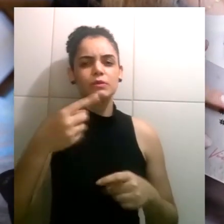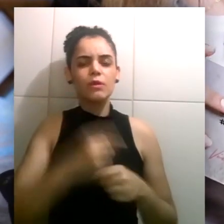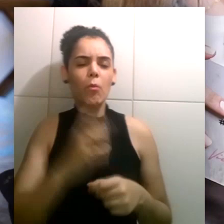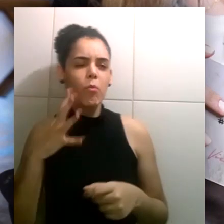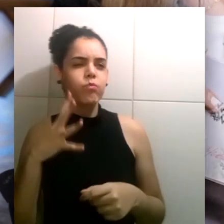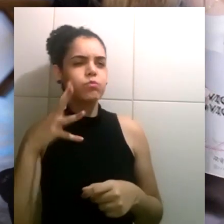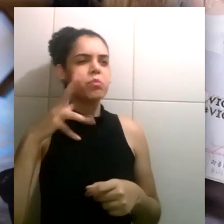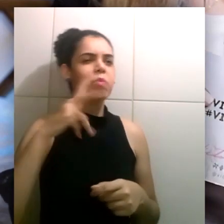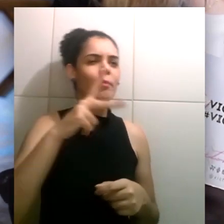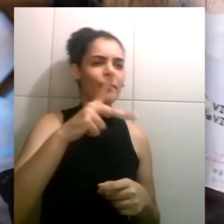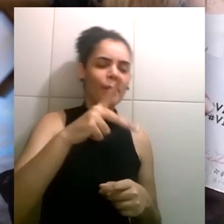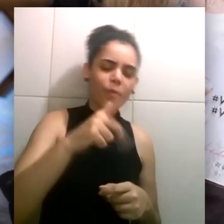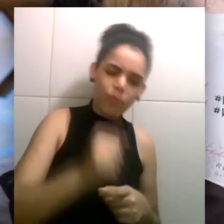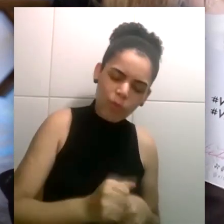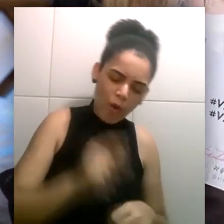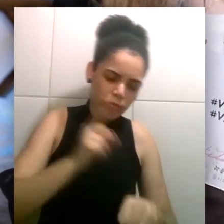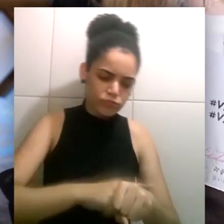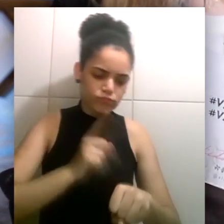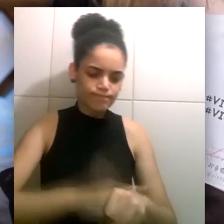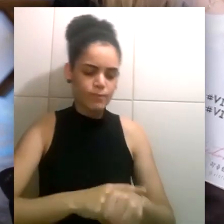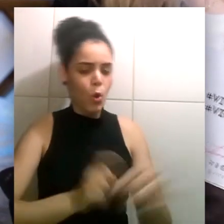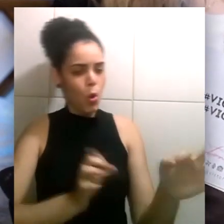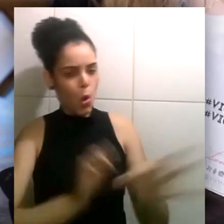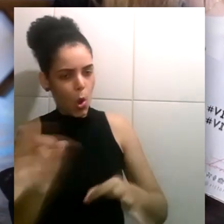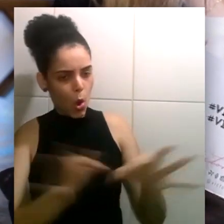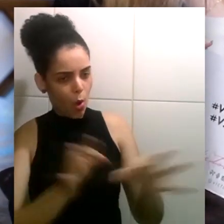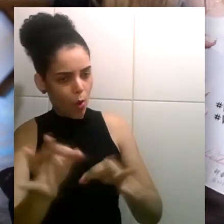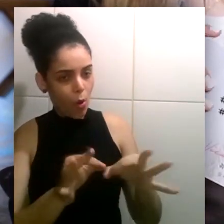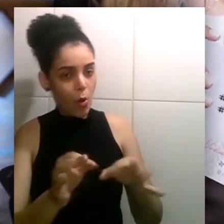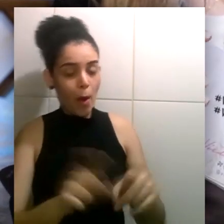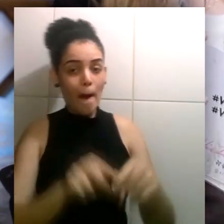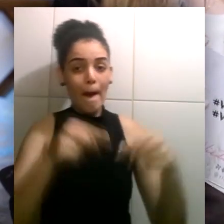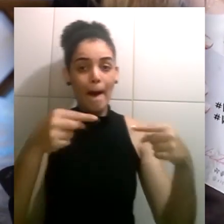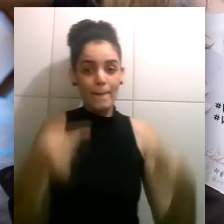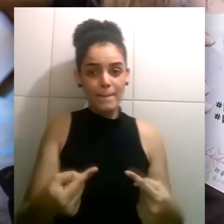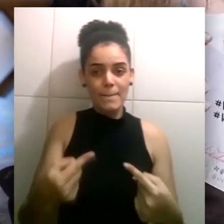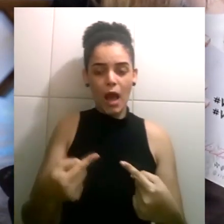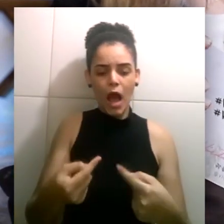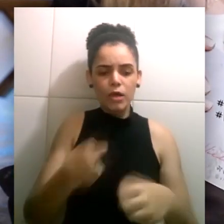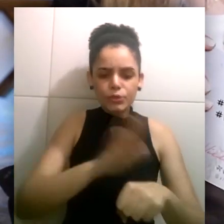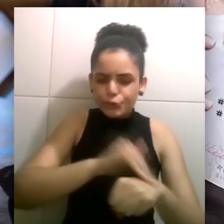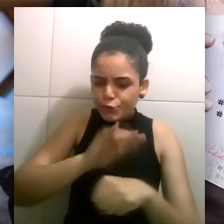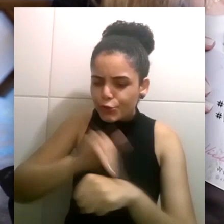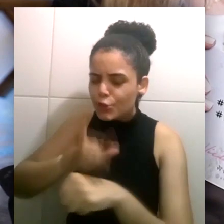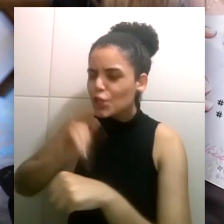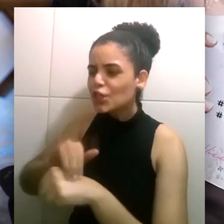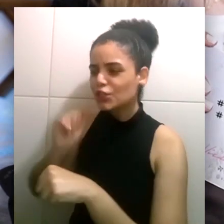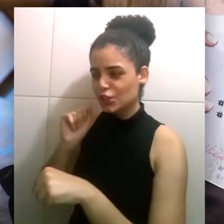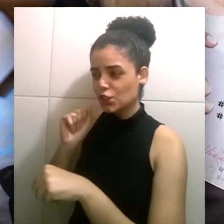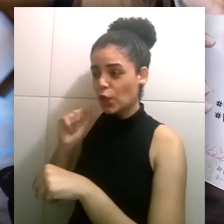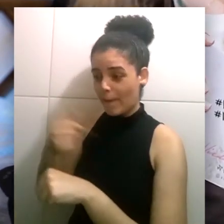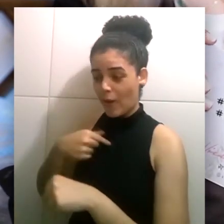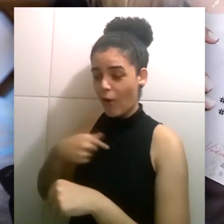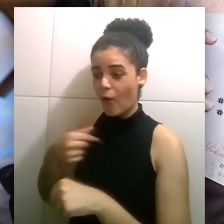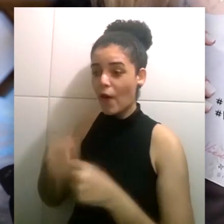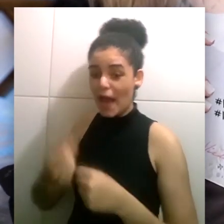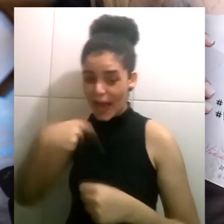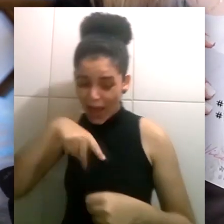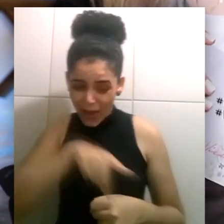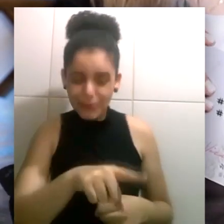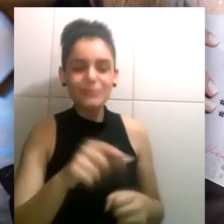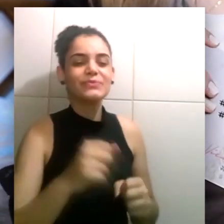assim, demorou um tempo até eles colocarem o projeto e, né, se prepararem. Mas quando eles me chamaram, Kel, tá pronto, você